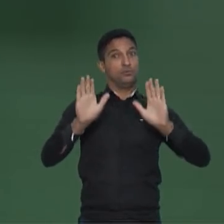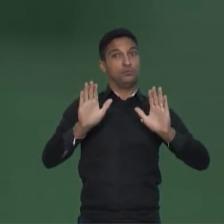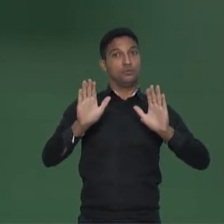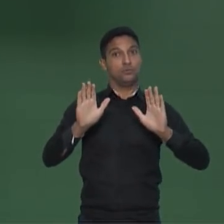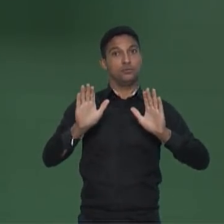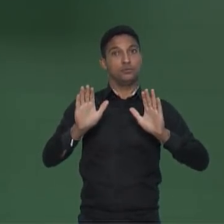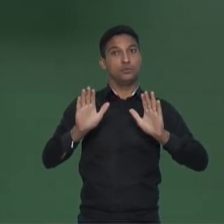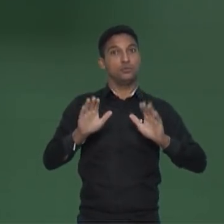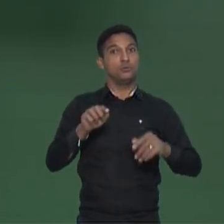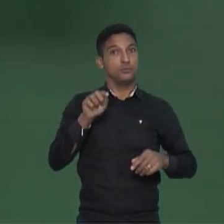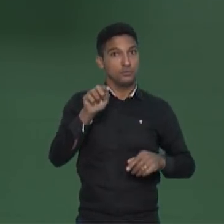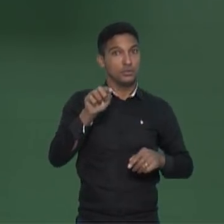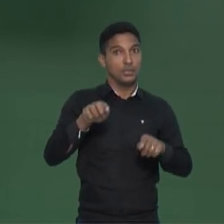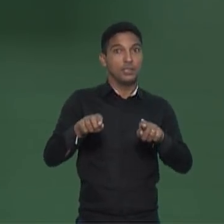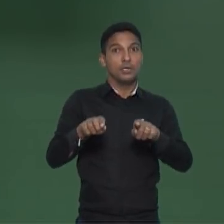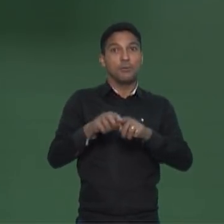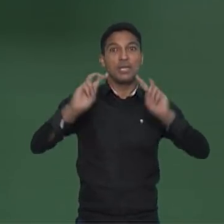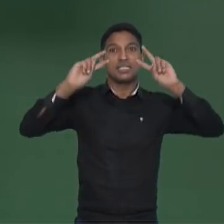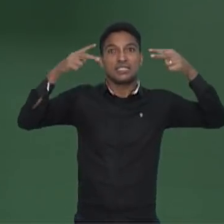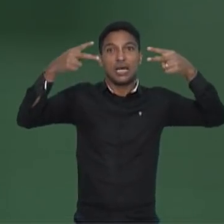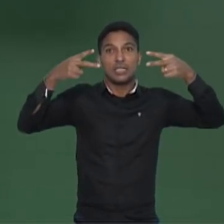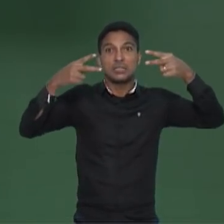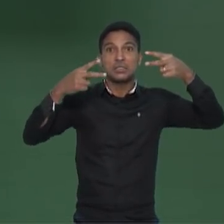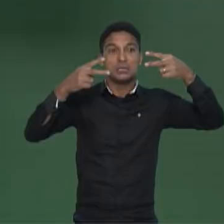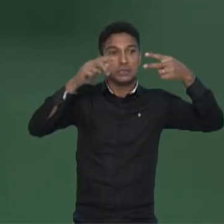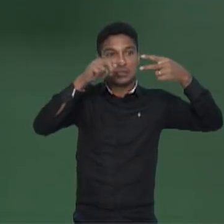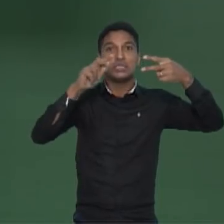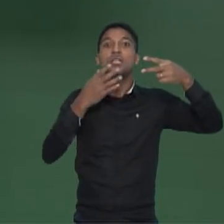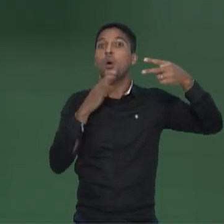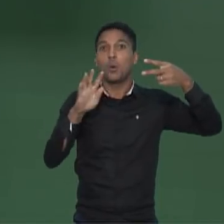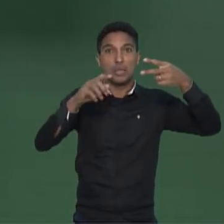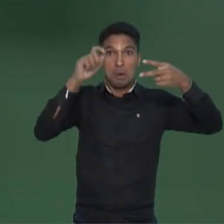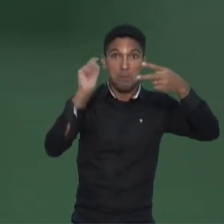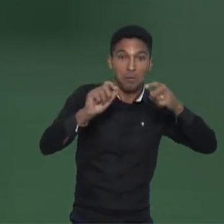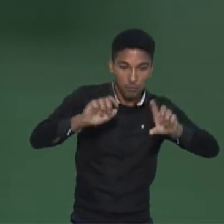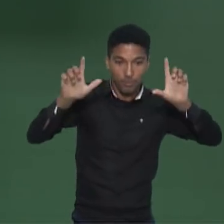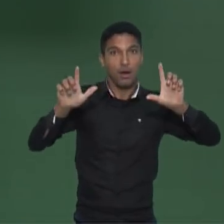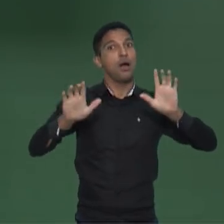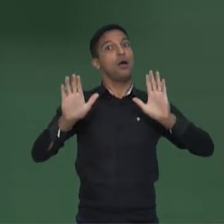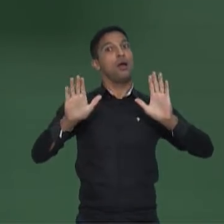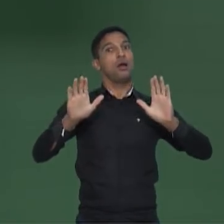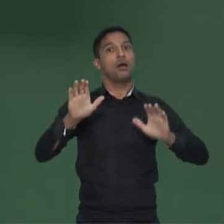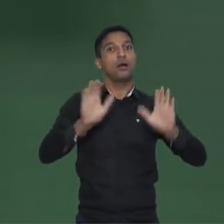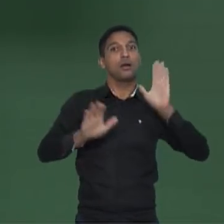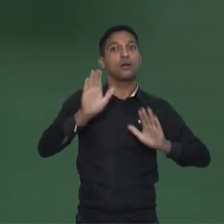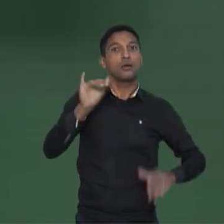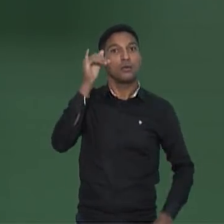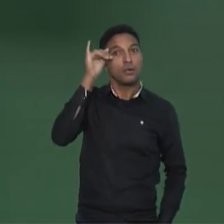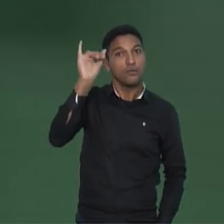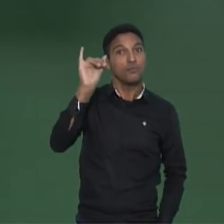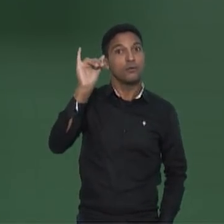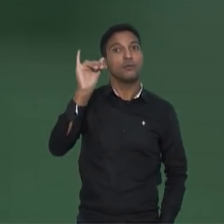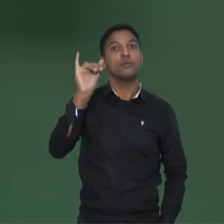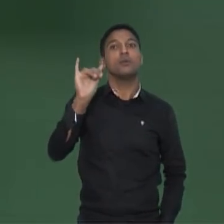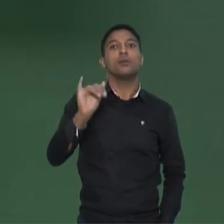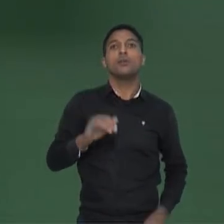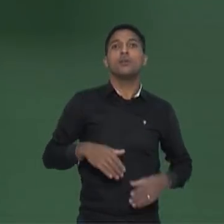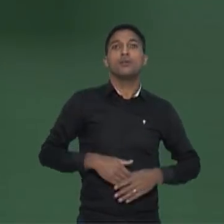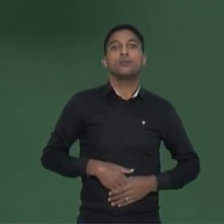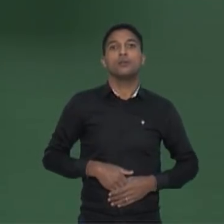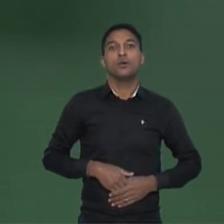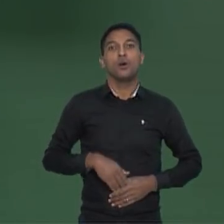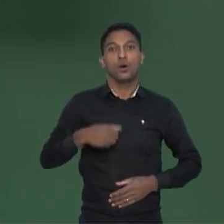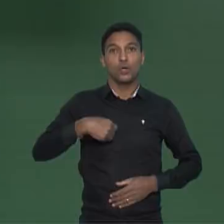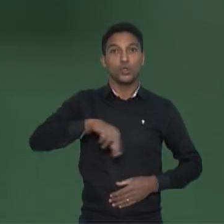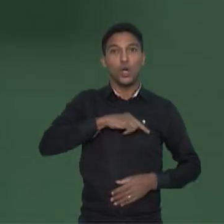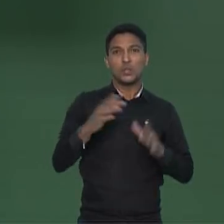Garanto que você deve ter anotado algumas parecidas. São medidas que nós devemos tomar. Assim como no dia a dia, pessoalmente, nós não